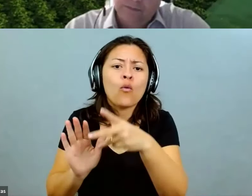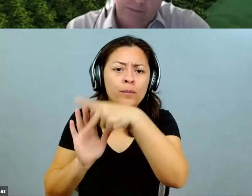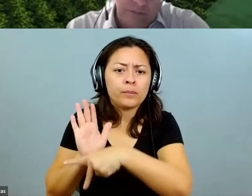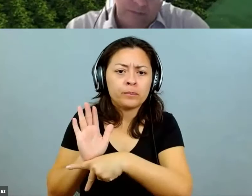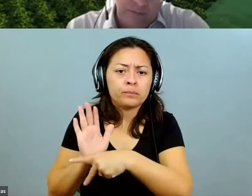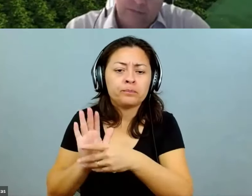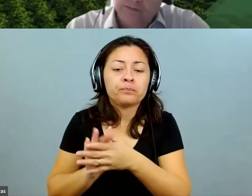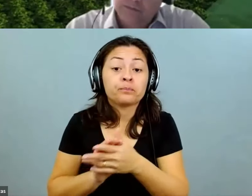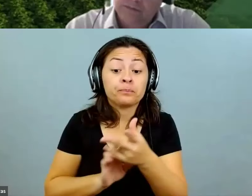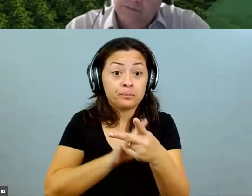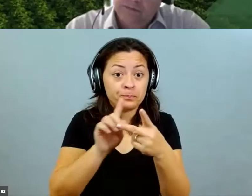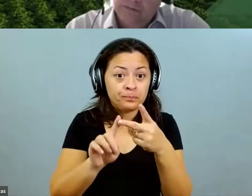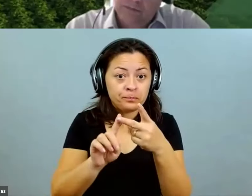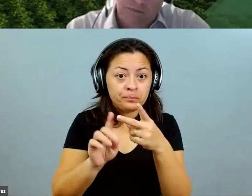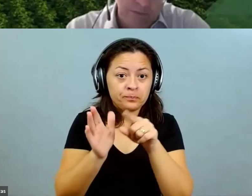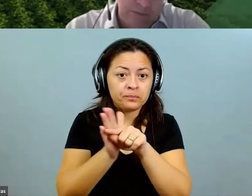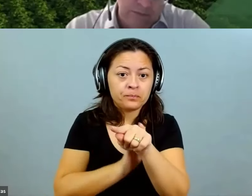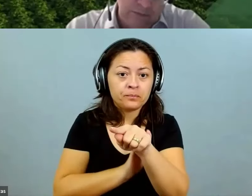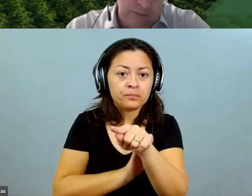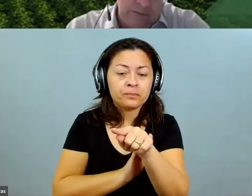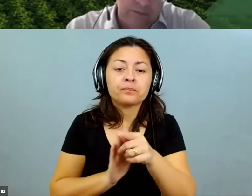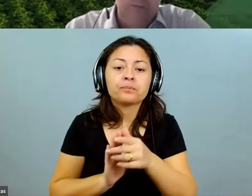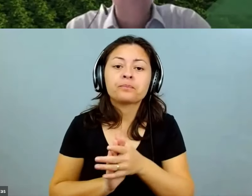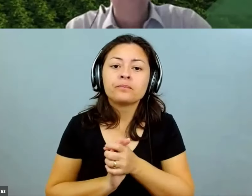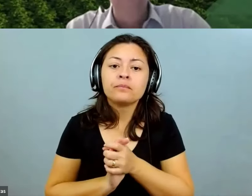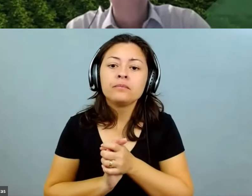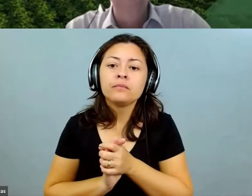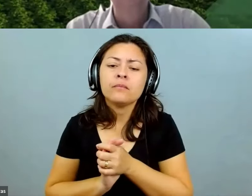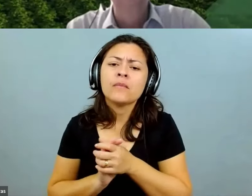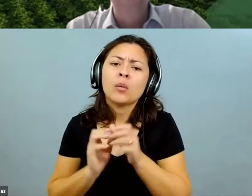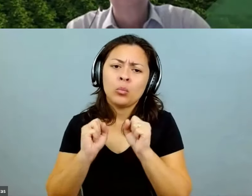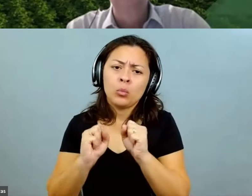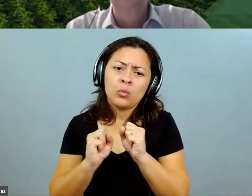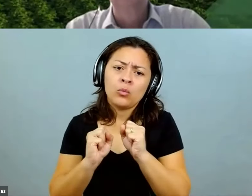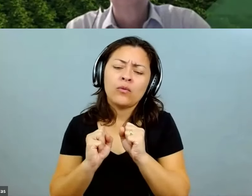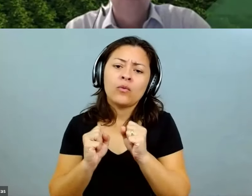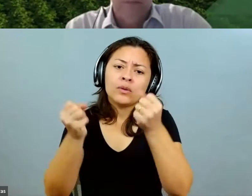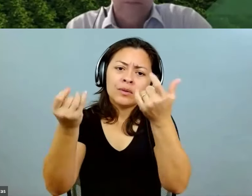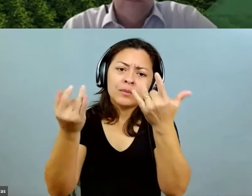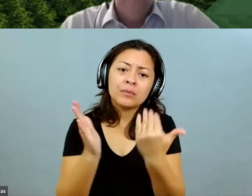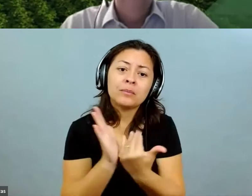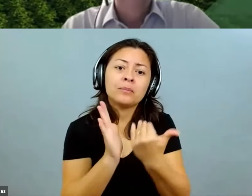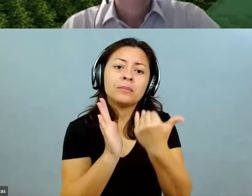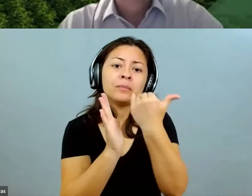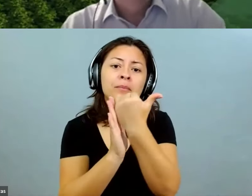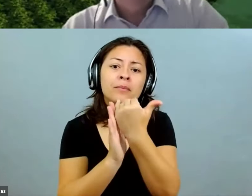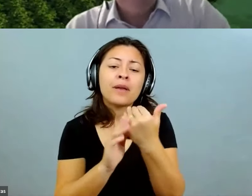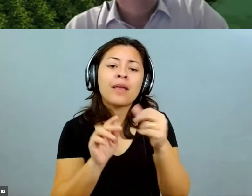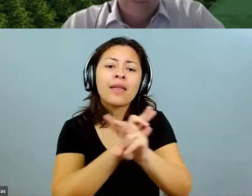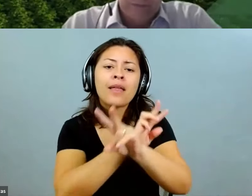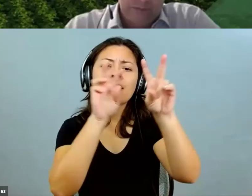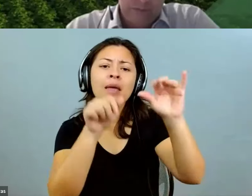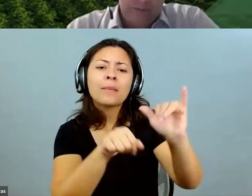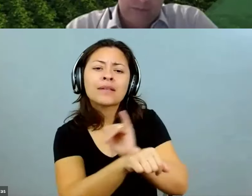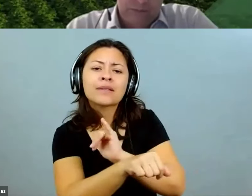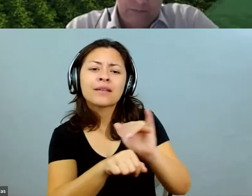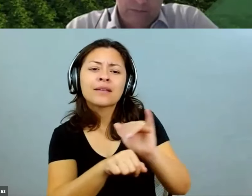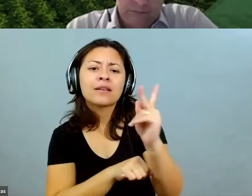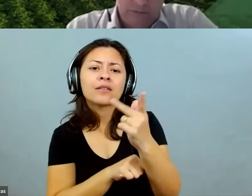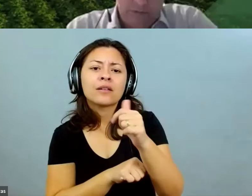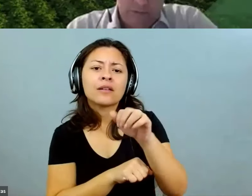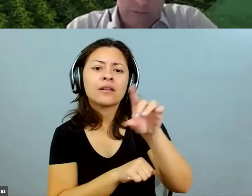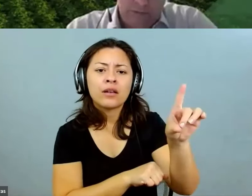e segundo ponto eh queria que se vocês pudessem falar um pouquinho sobre a estratégia de red né P você comentou um pouquinho sobre essa